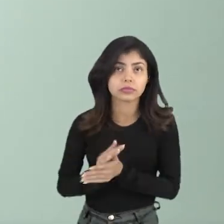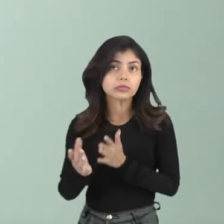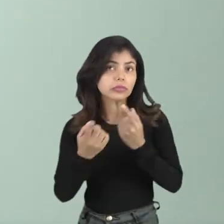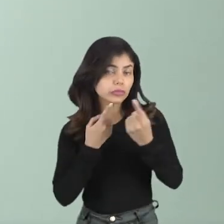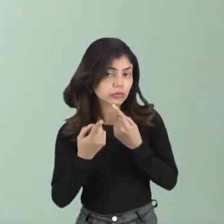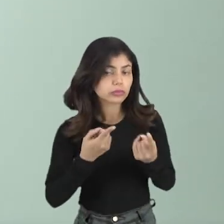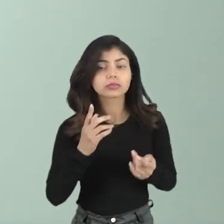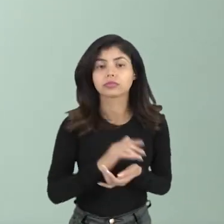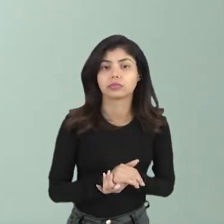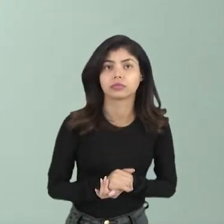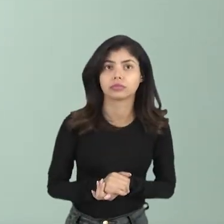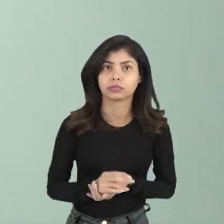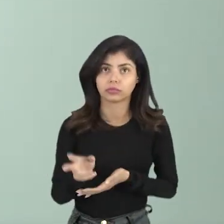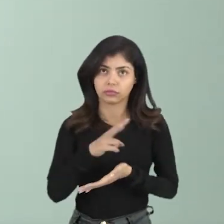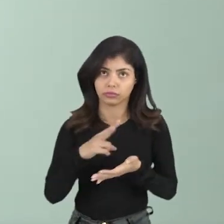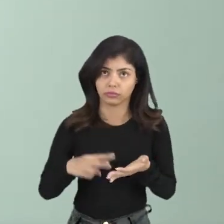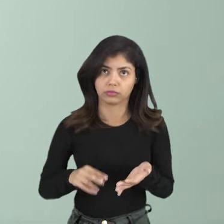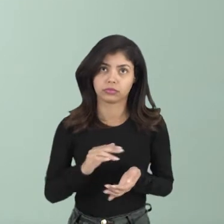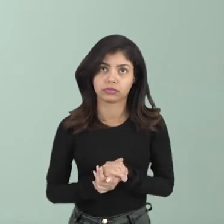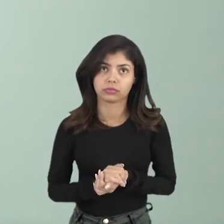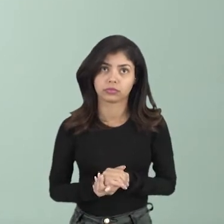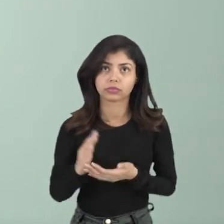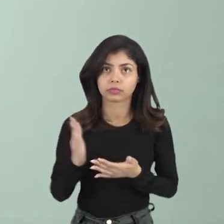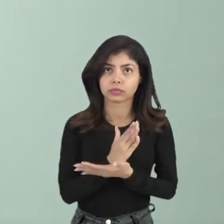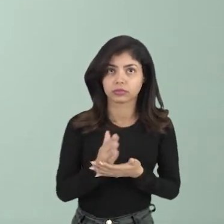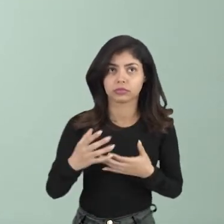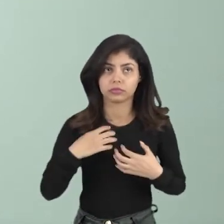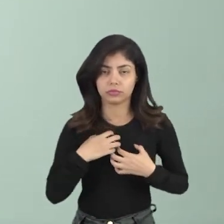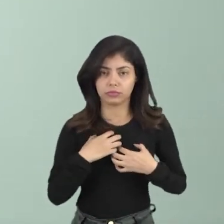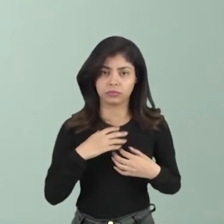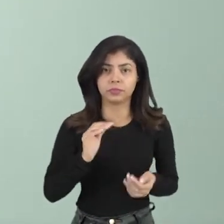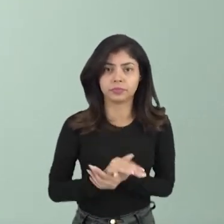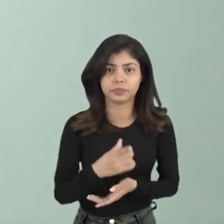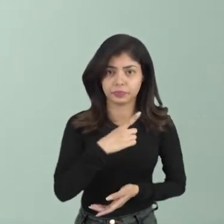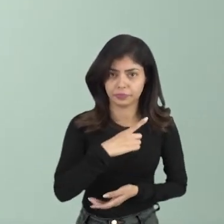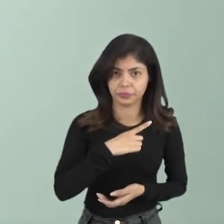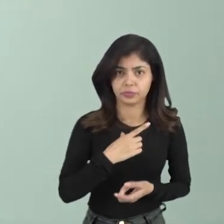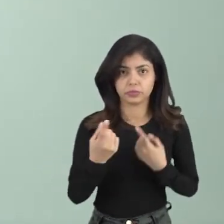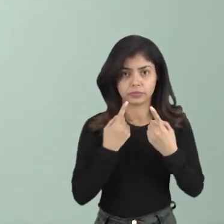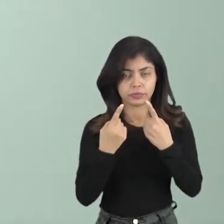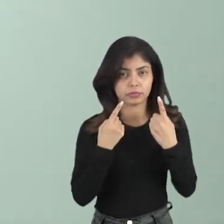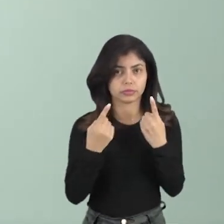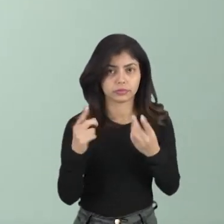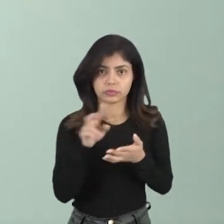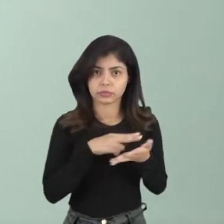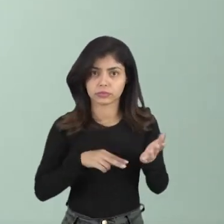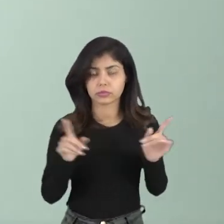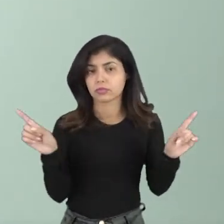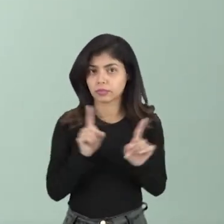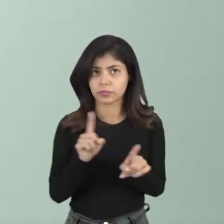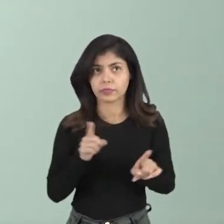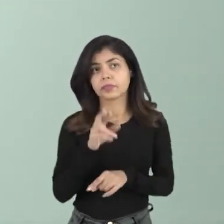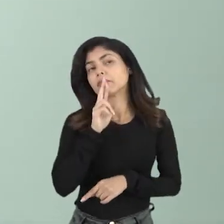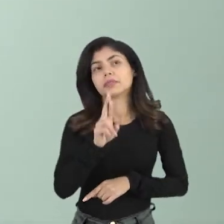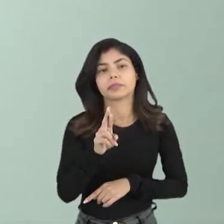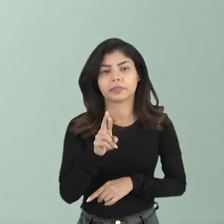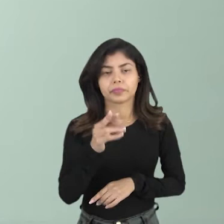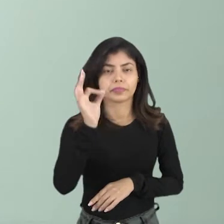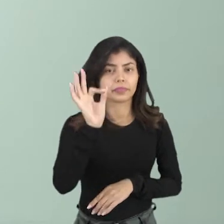diálogo, manter um diálogo com o leitor. Em algum momento ele tenta manter um diálogo com o leitor? Não. Então, a